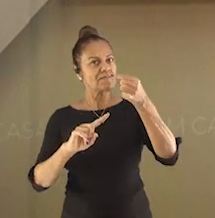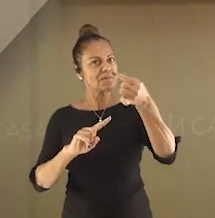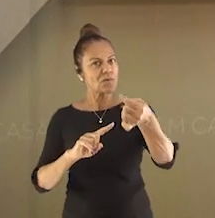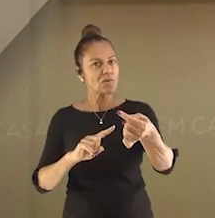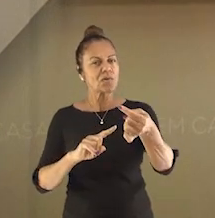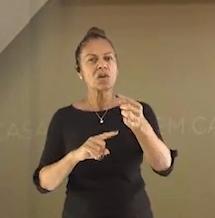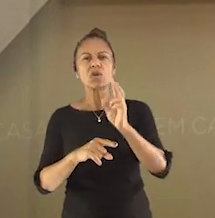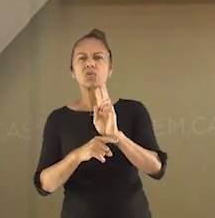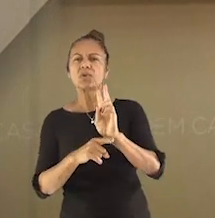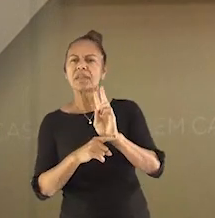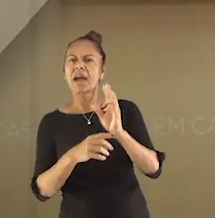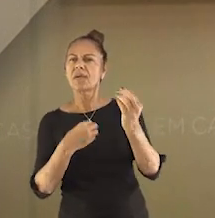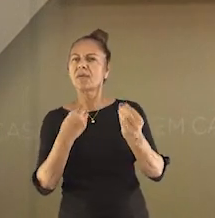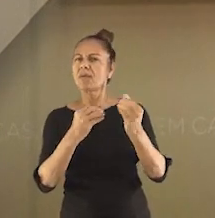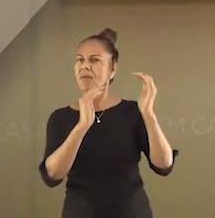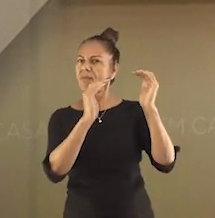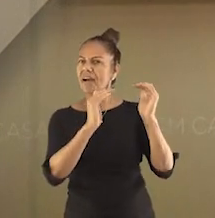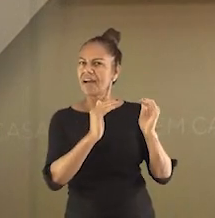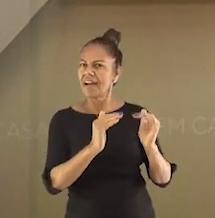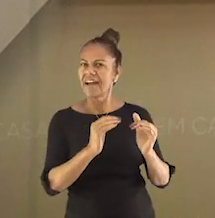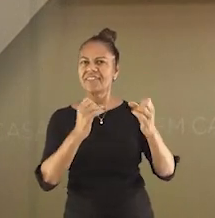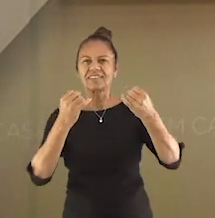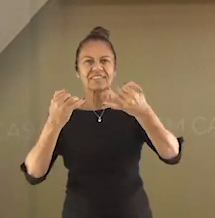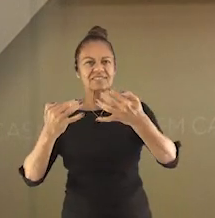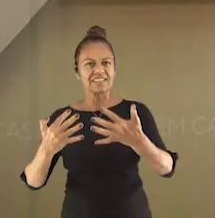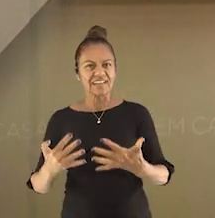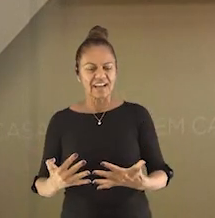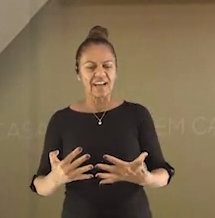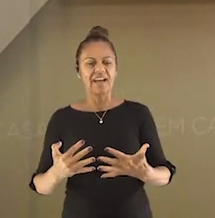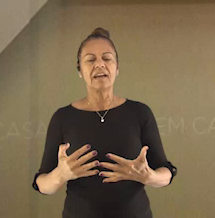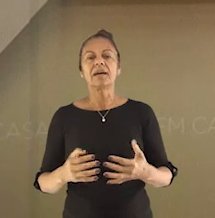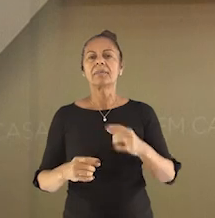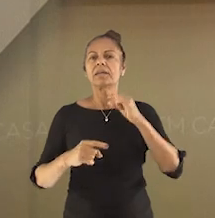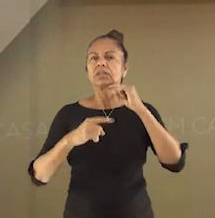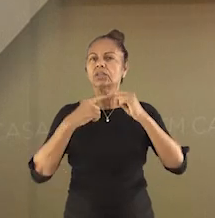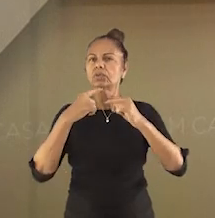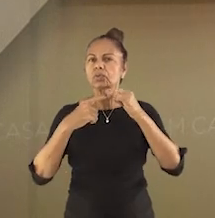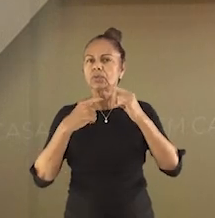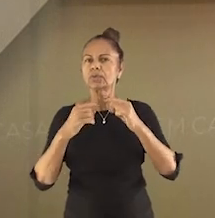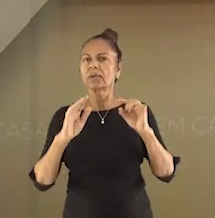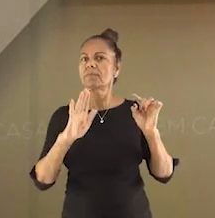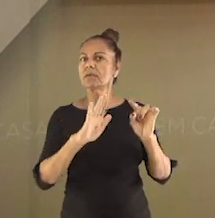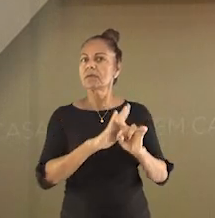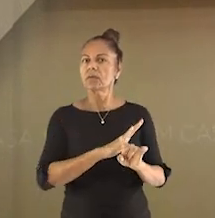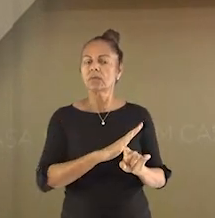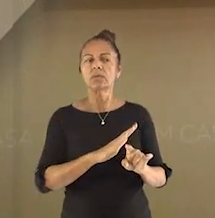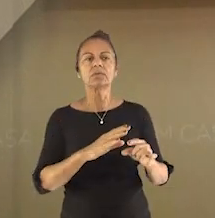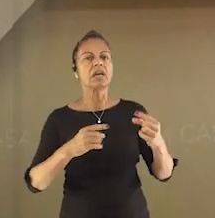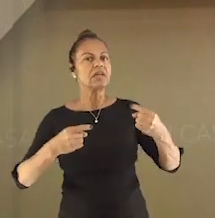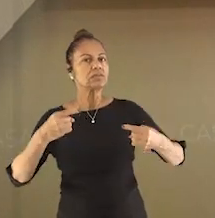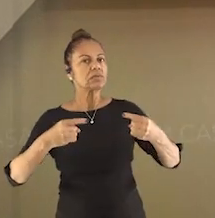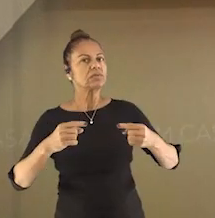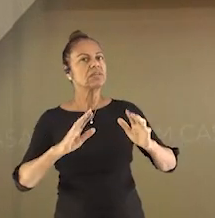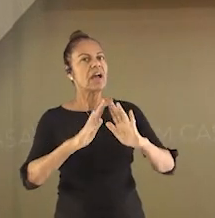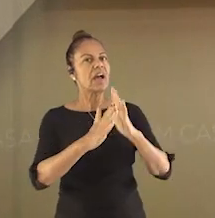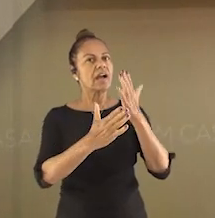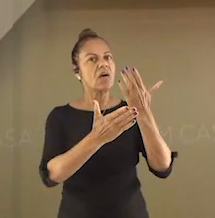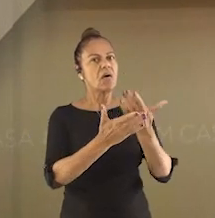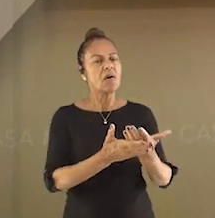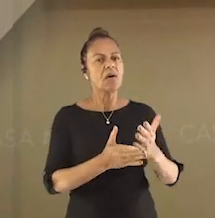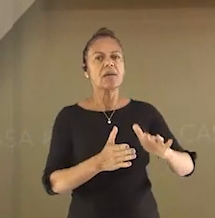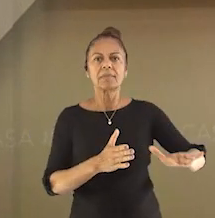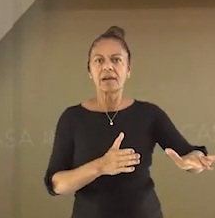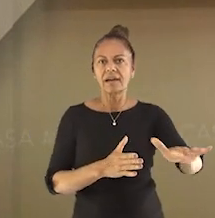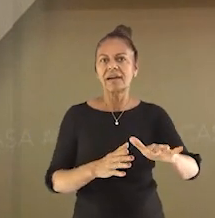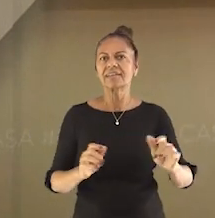Na dúvida, pesquise mais sobre o assunto e leve essa discussão para a sua sala de aula. E já ia me esquecendo,